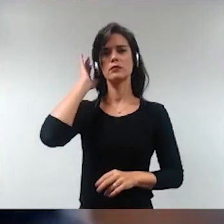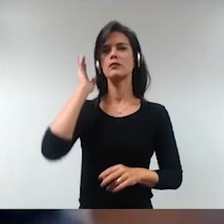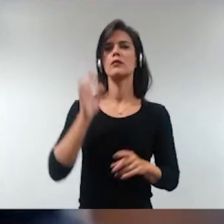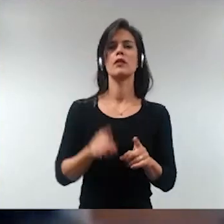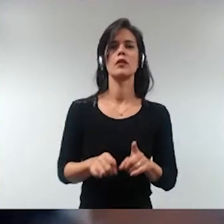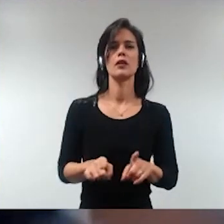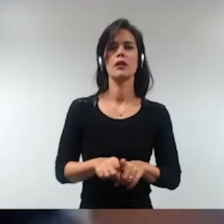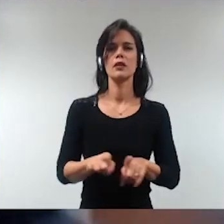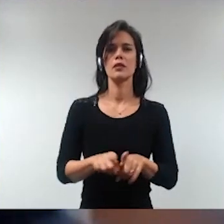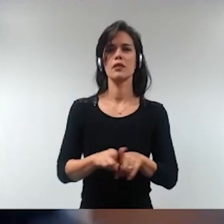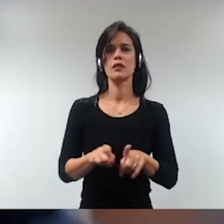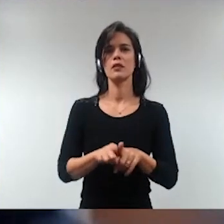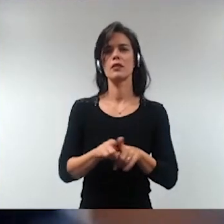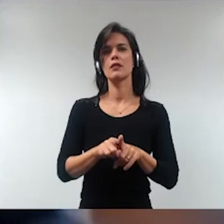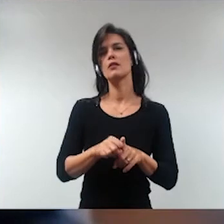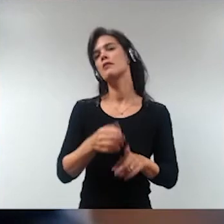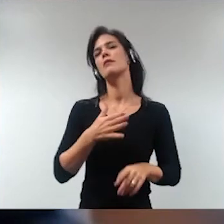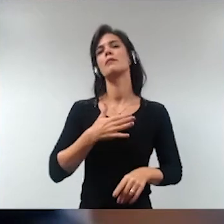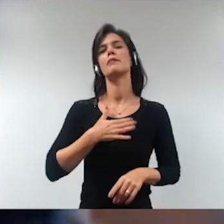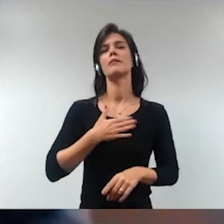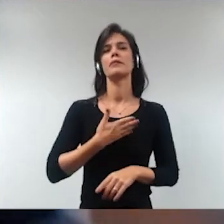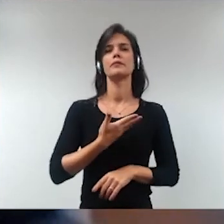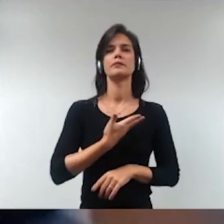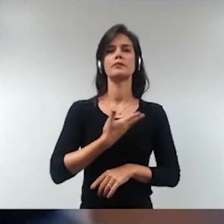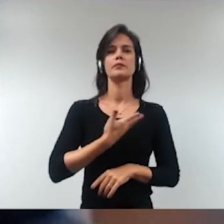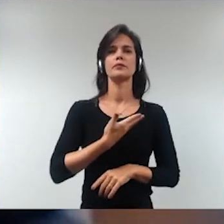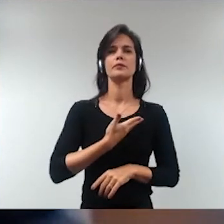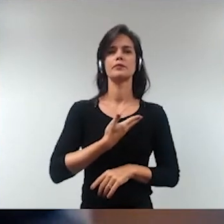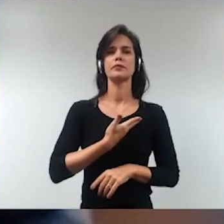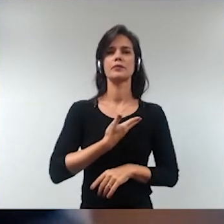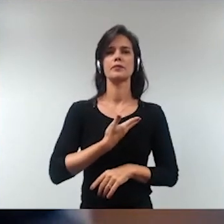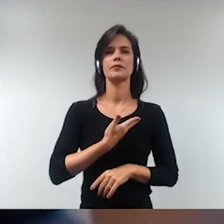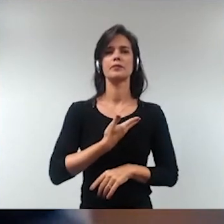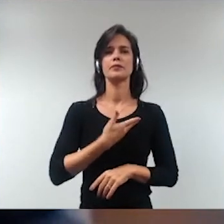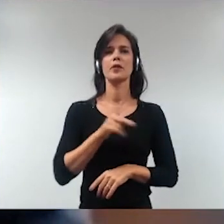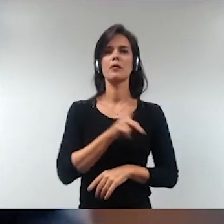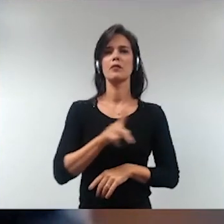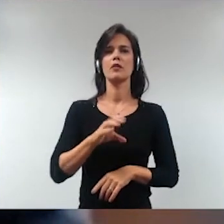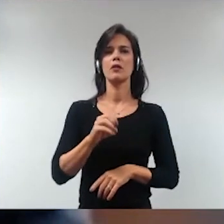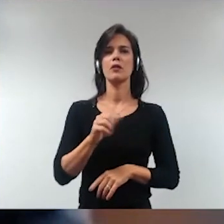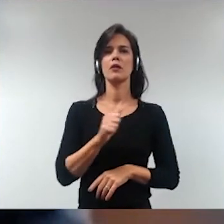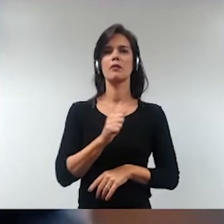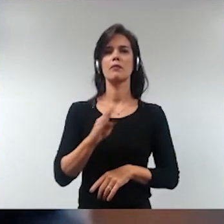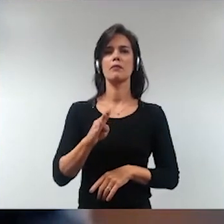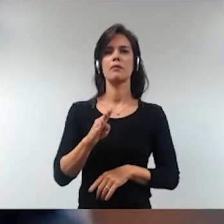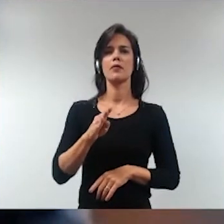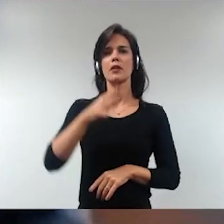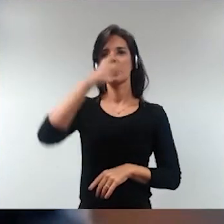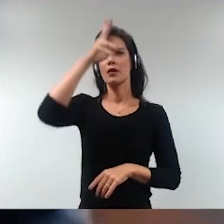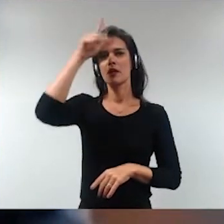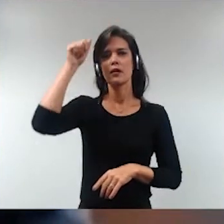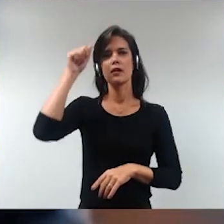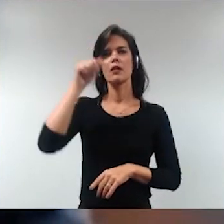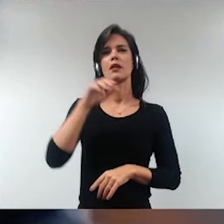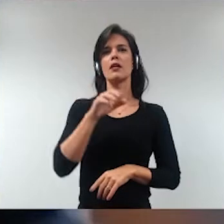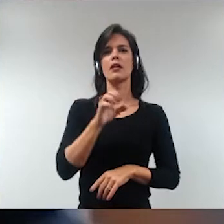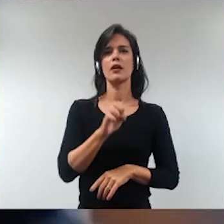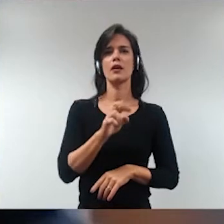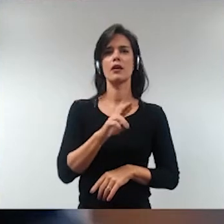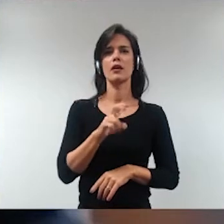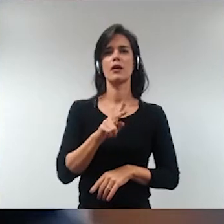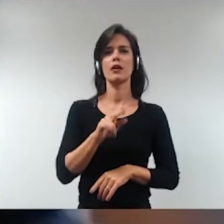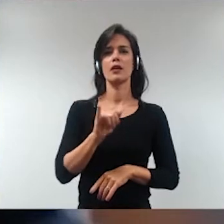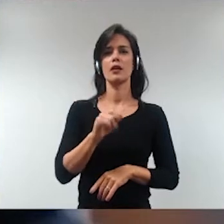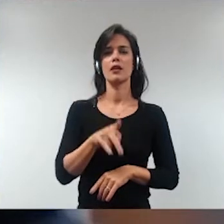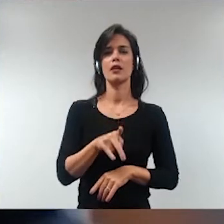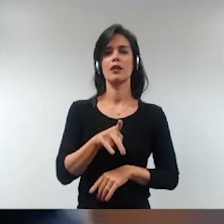como também do meu querido, grande amigo, presidente da OAB do Acre, Eric Venâncio, ex-conselheiro